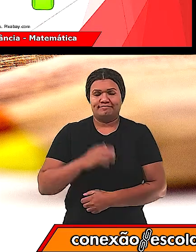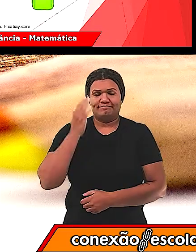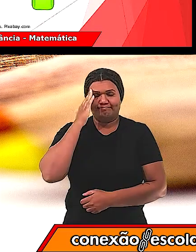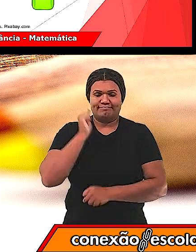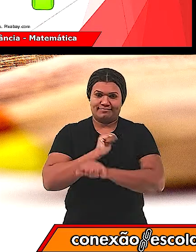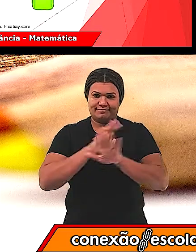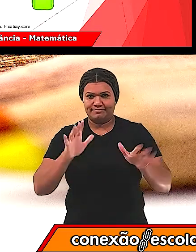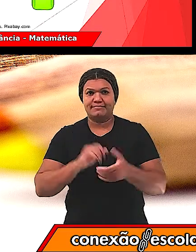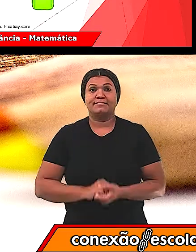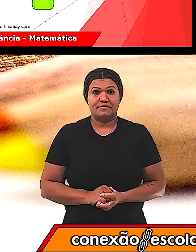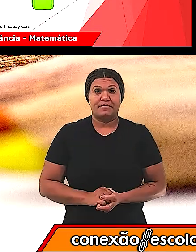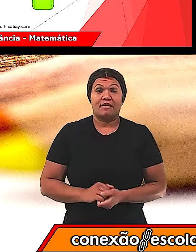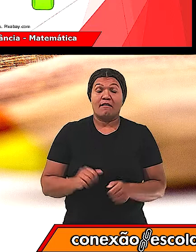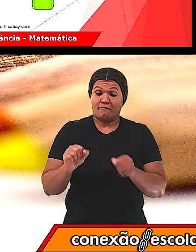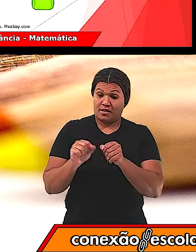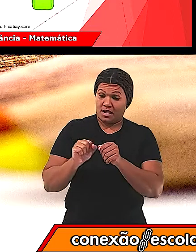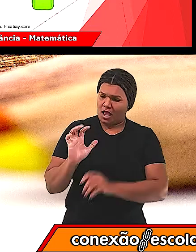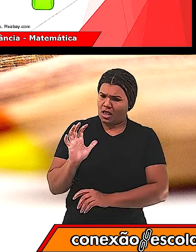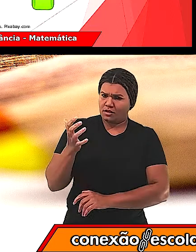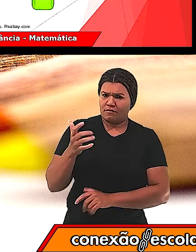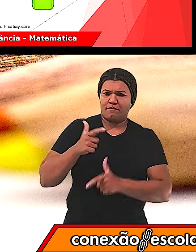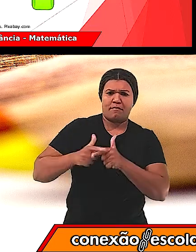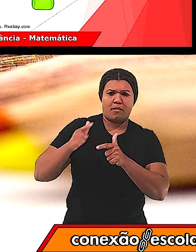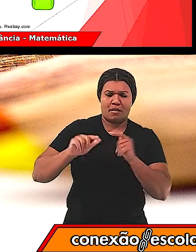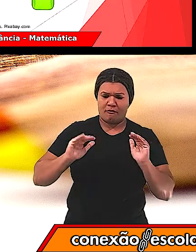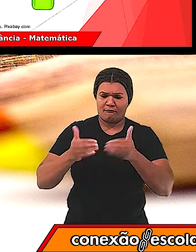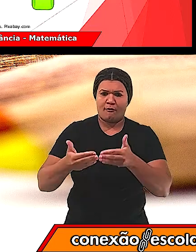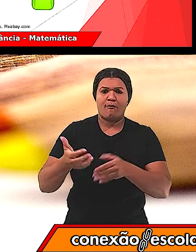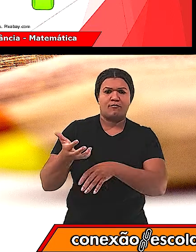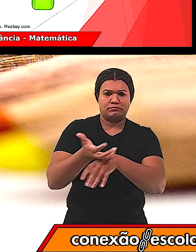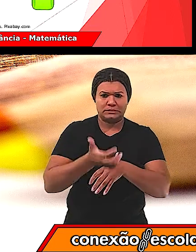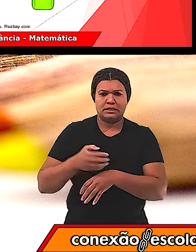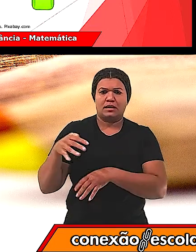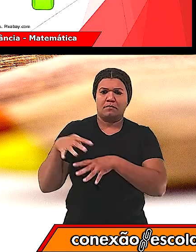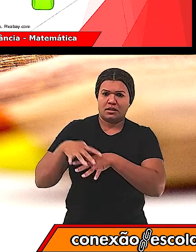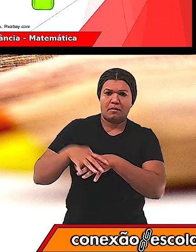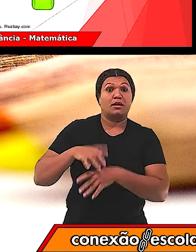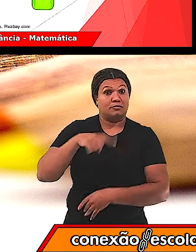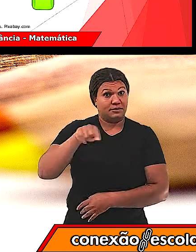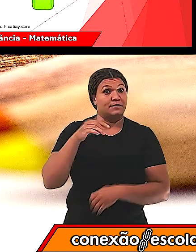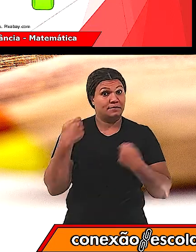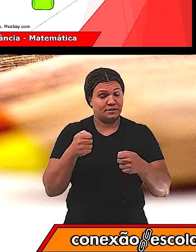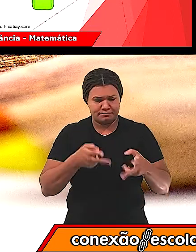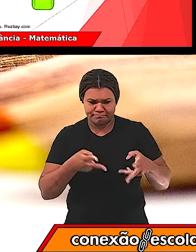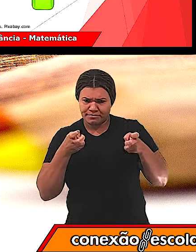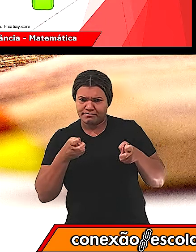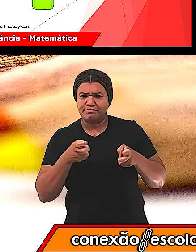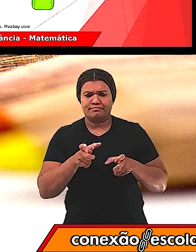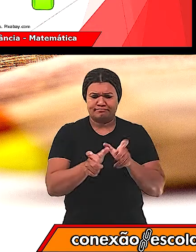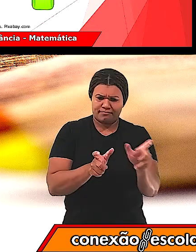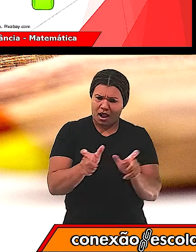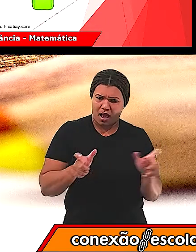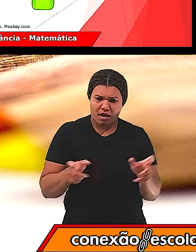Para resolver problemas matemáticos, nada mais é que interpretar. Então, vocês têm que ler as